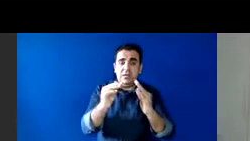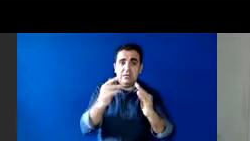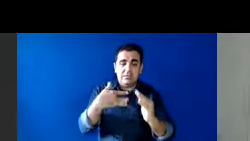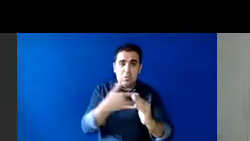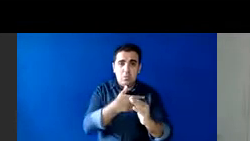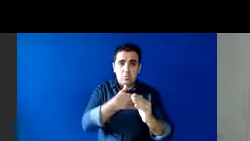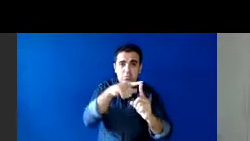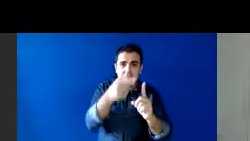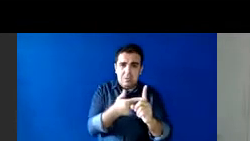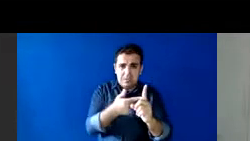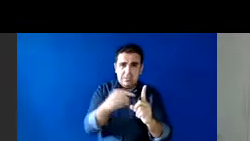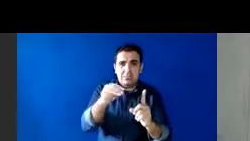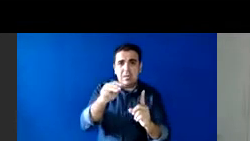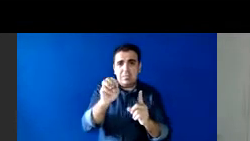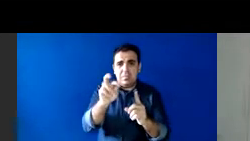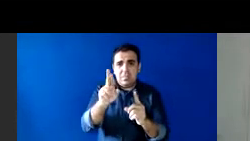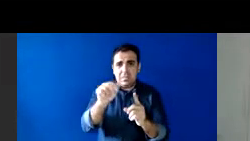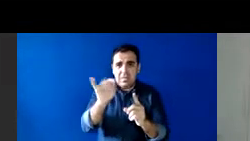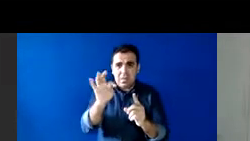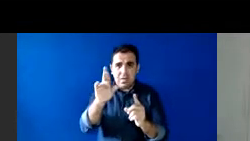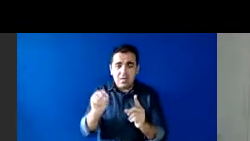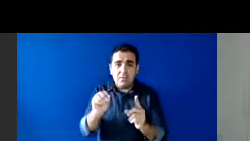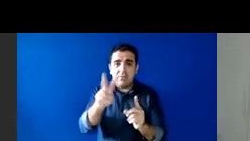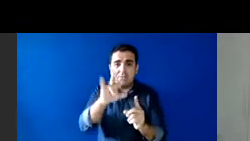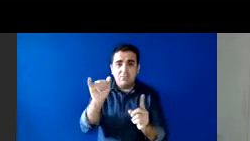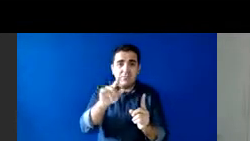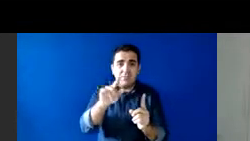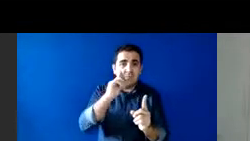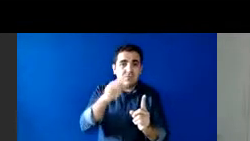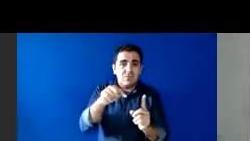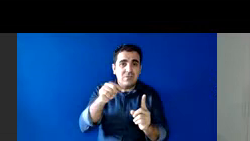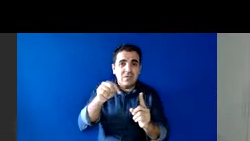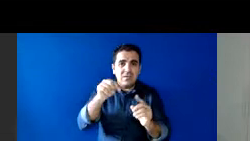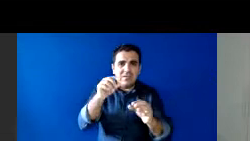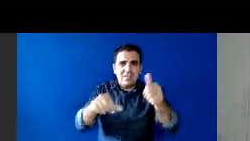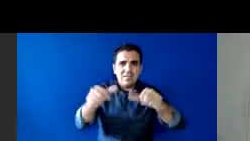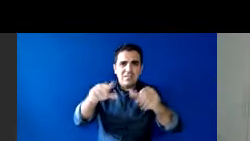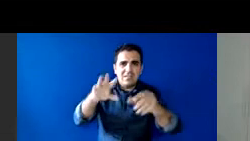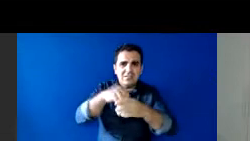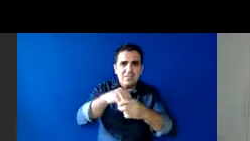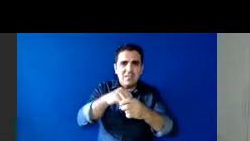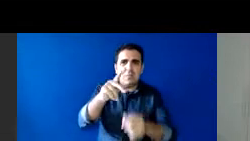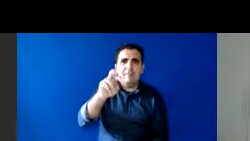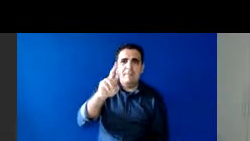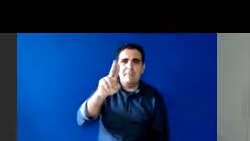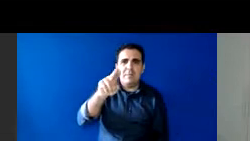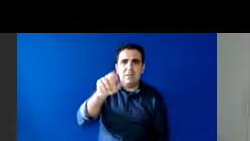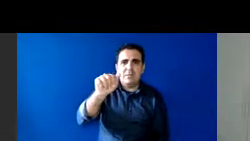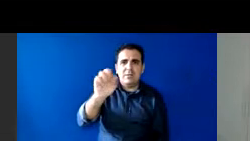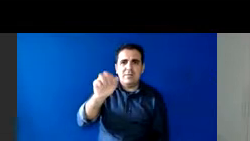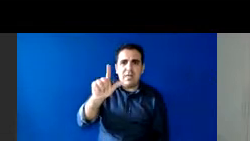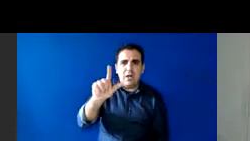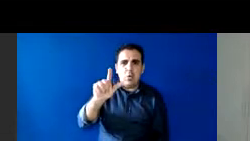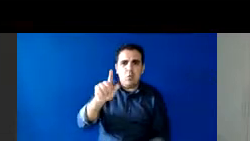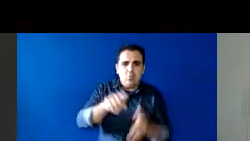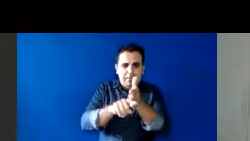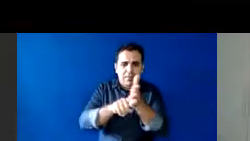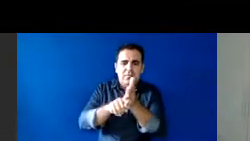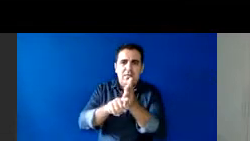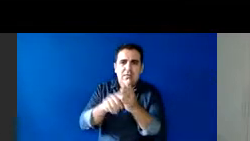infantil vão se deparar com casos dentro do pré-natal, inclusive no momento do parto, de mulheres